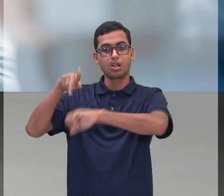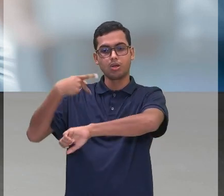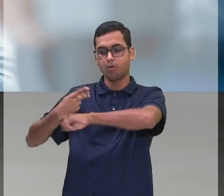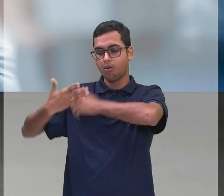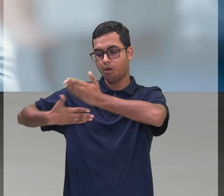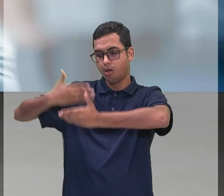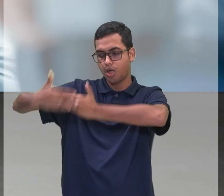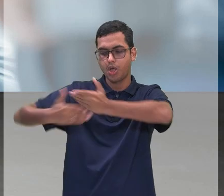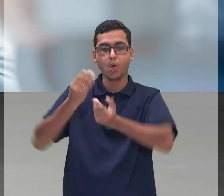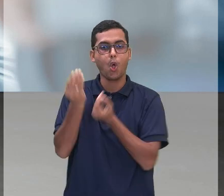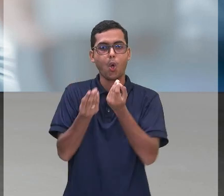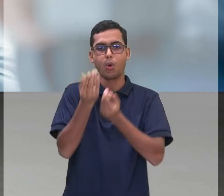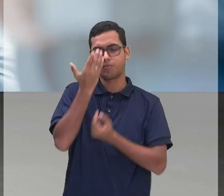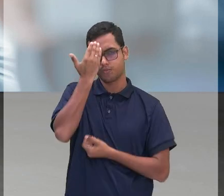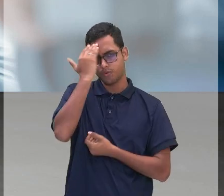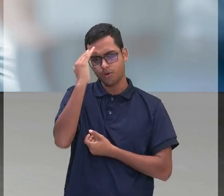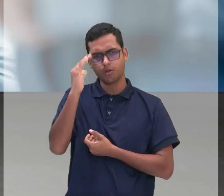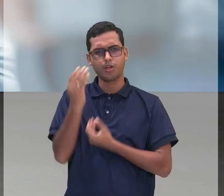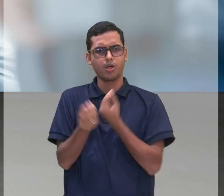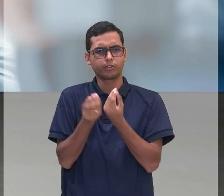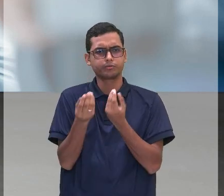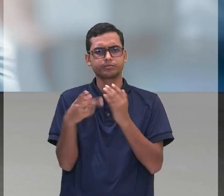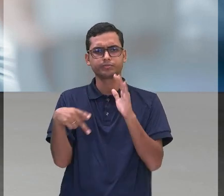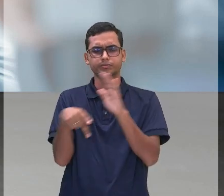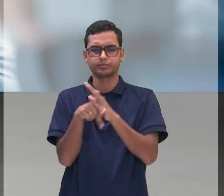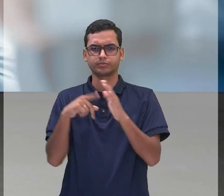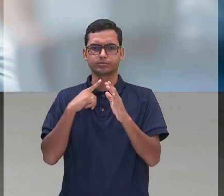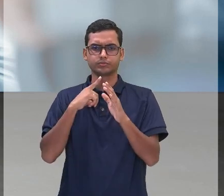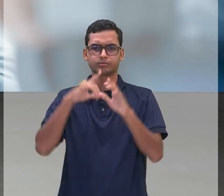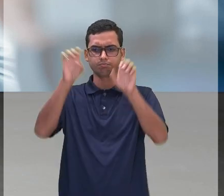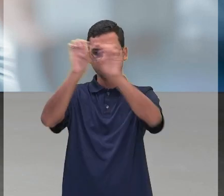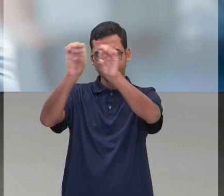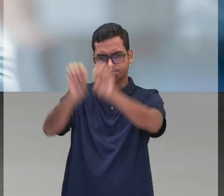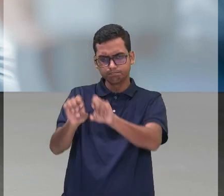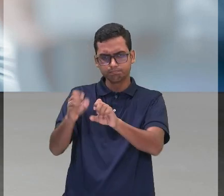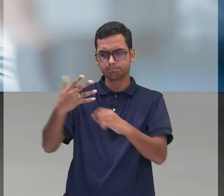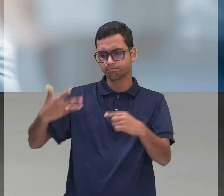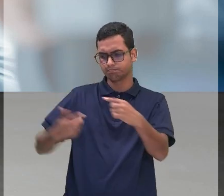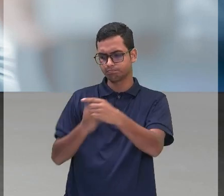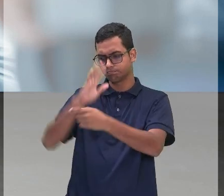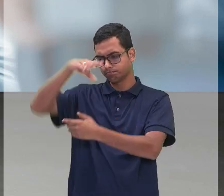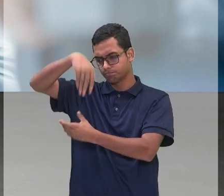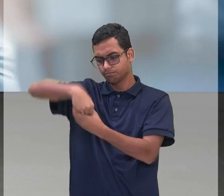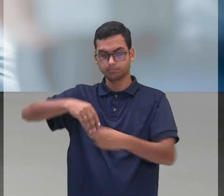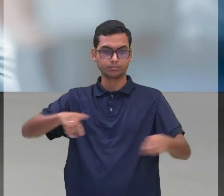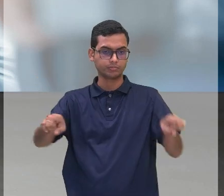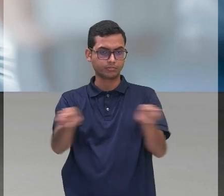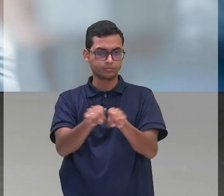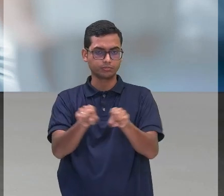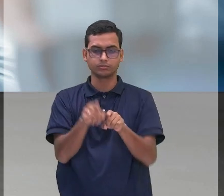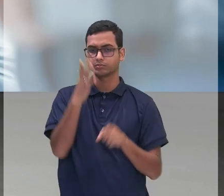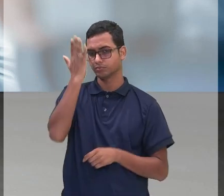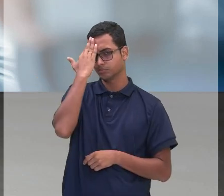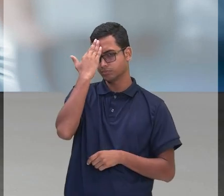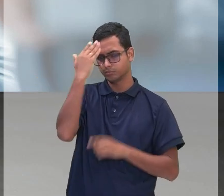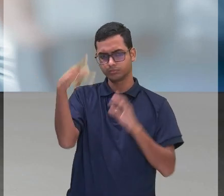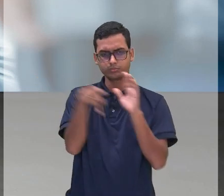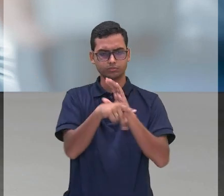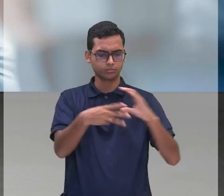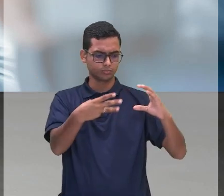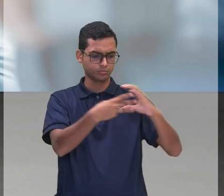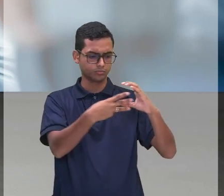células elas são divididas, como ela é composta. Né? A gente sabe que a célula ela pode ser procarionte